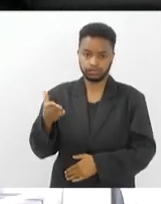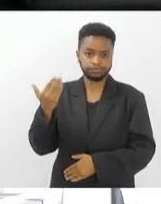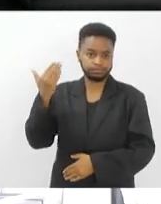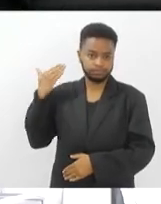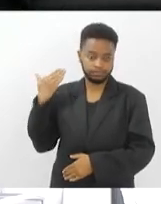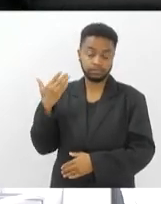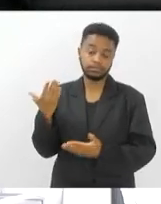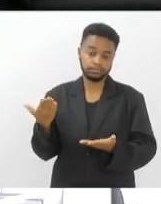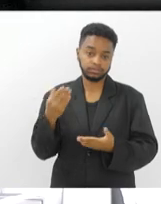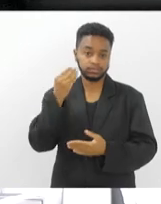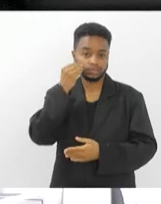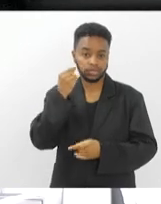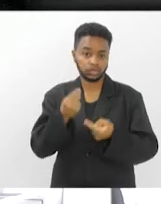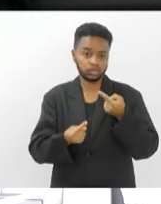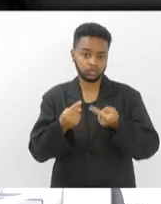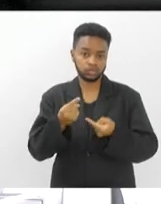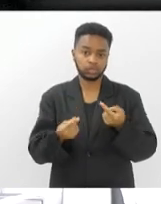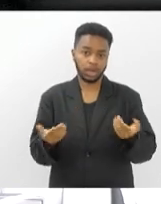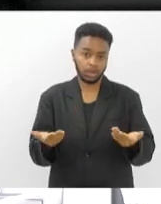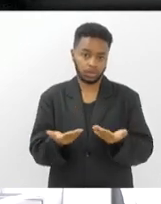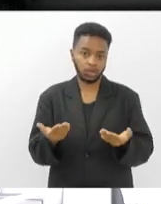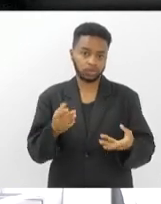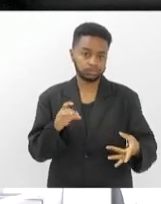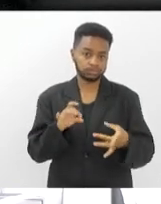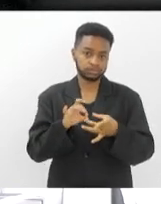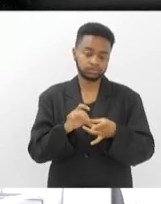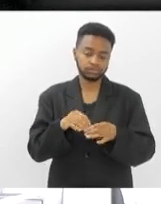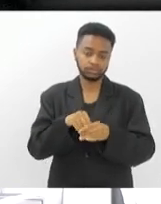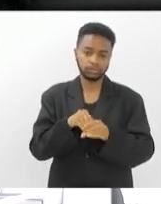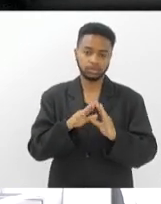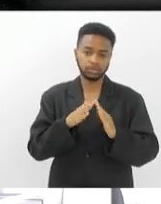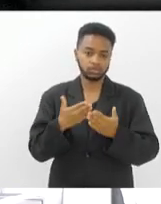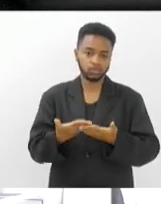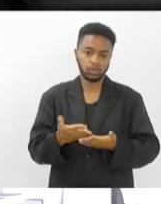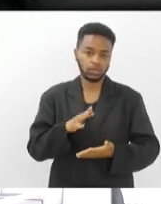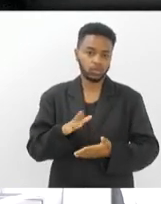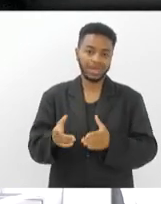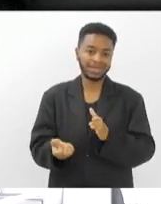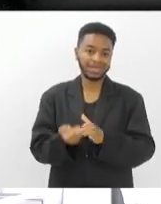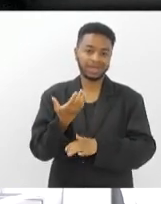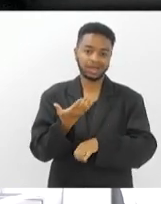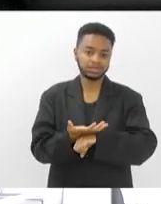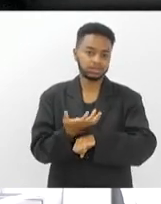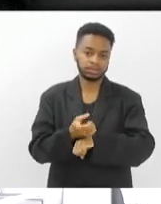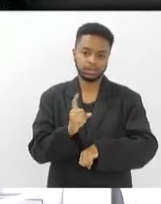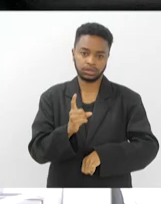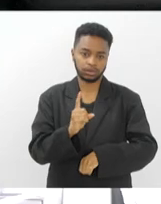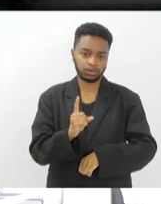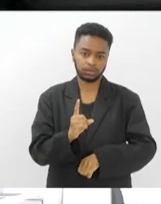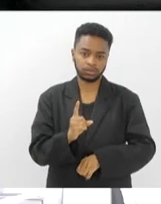1999, possa ser debatido como tema nas escolas. Ele não está criando uma disciplina.